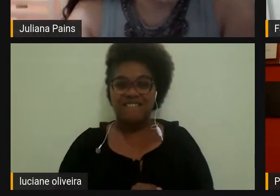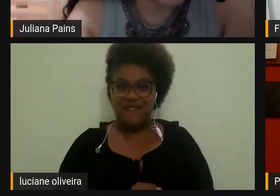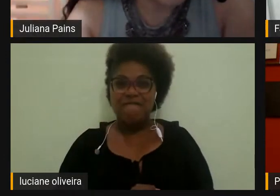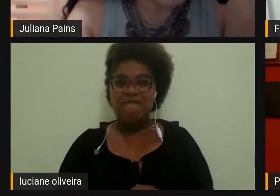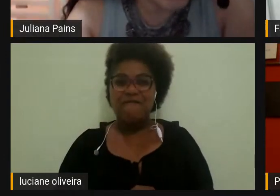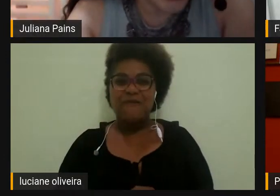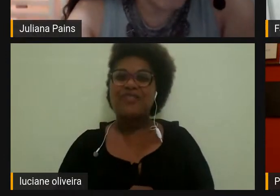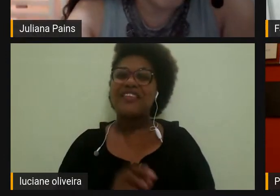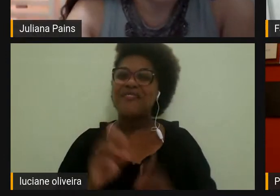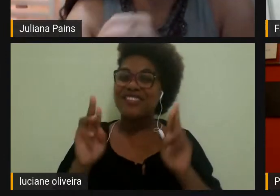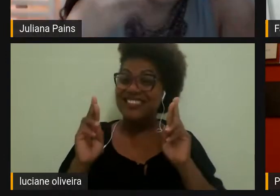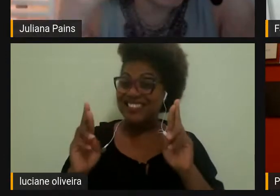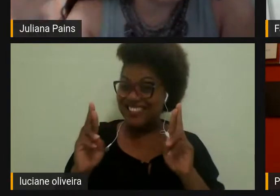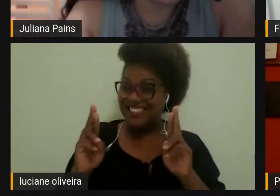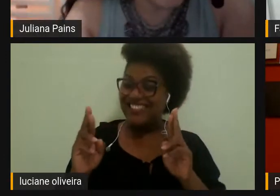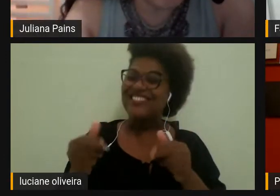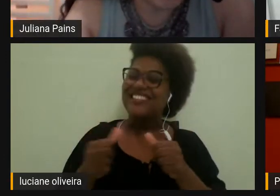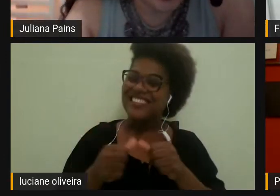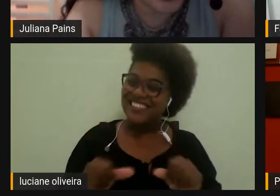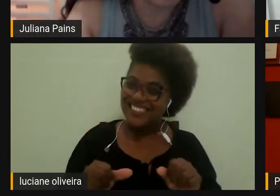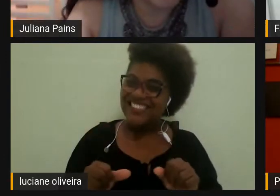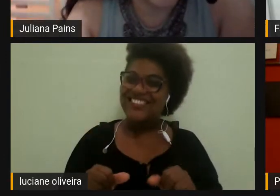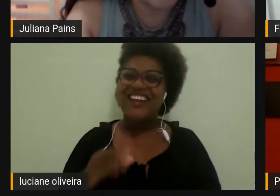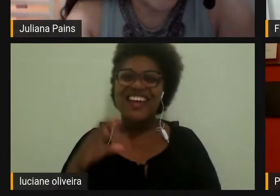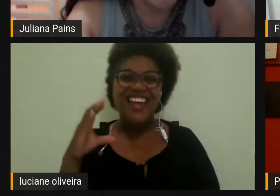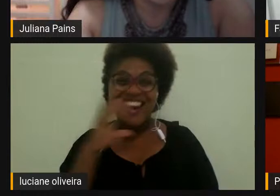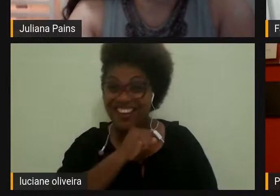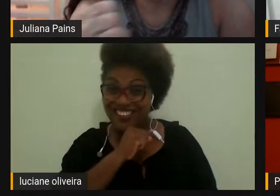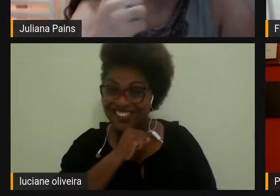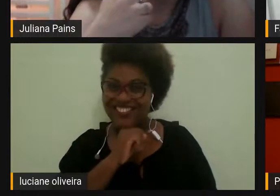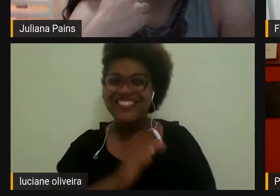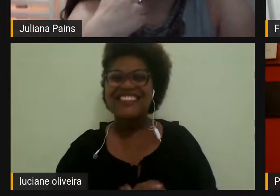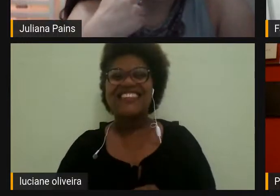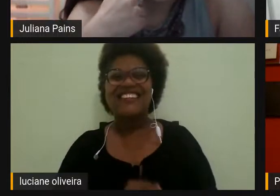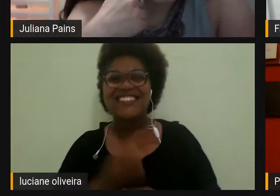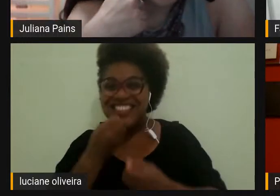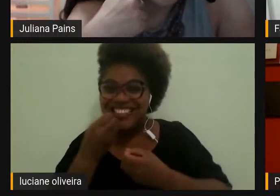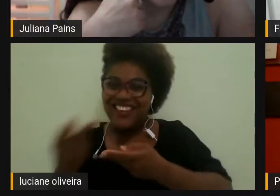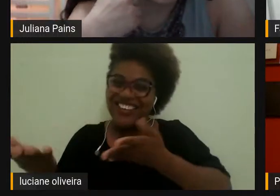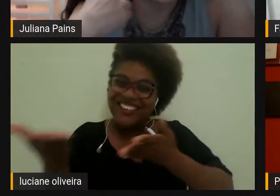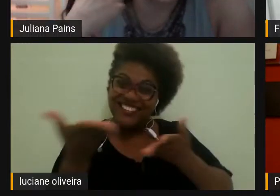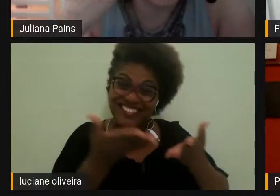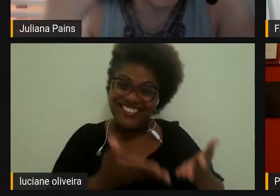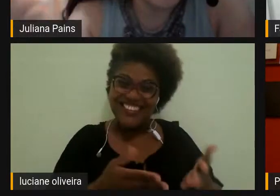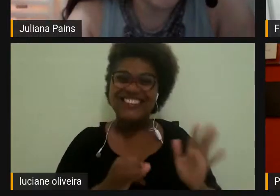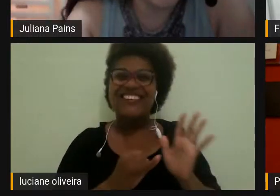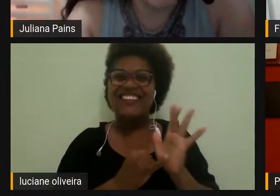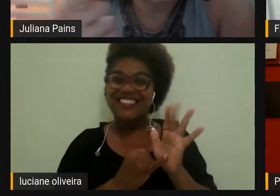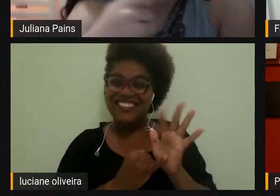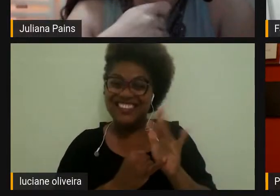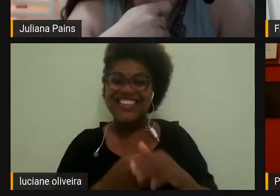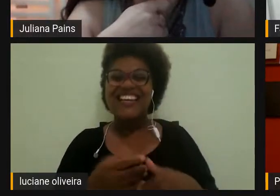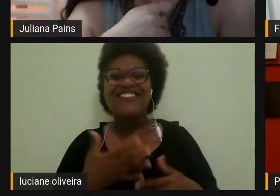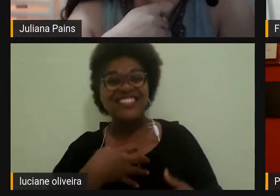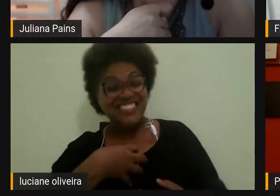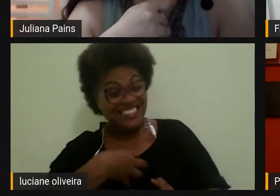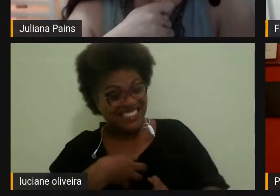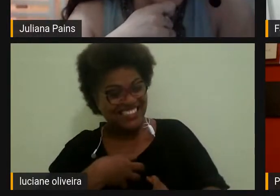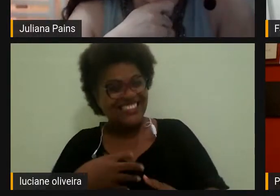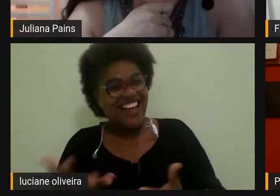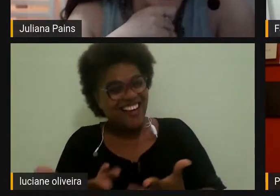esteja por aqui em breve Seja bem vindo a Camaçari tá e como Sérgio falou assim que ser acolhido já